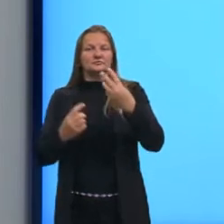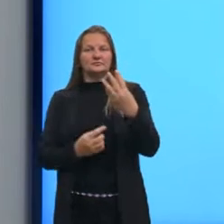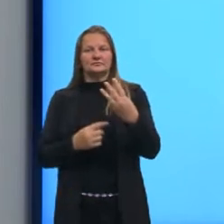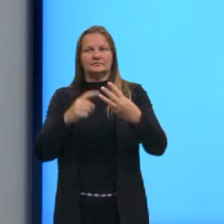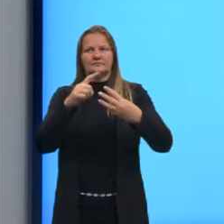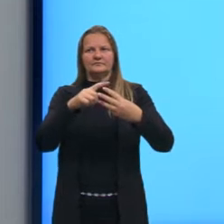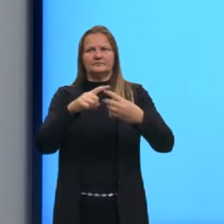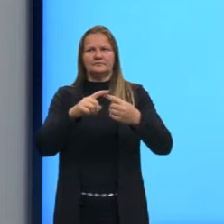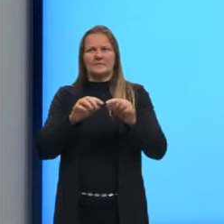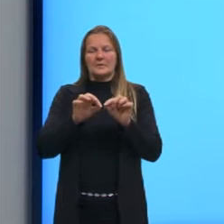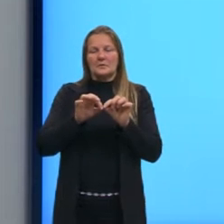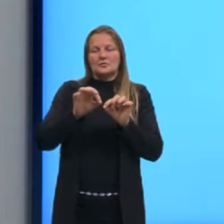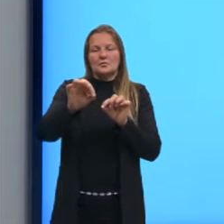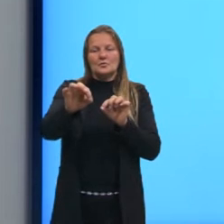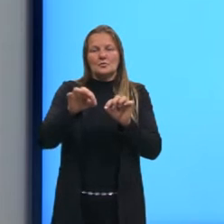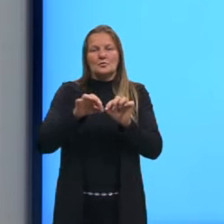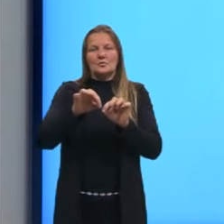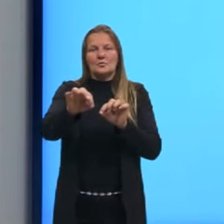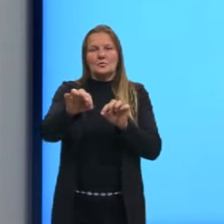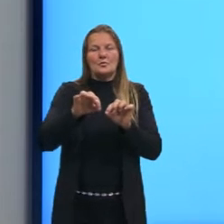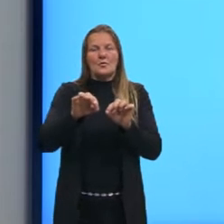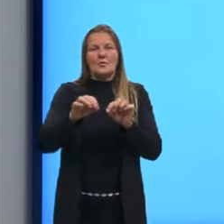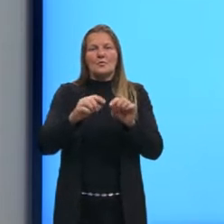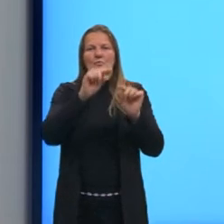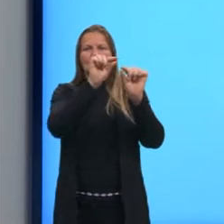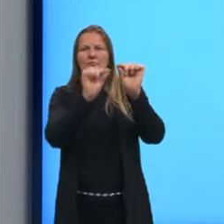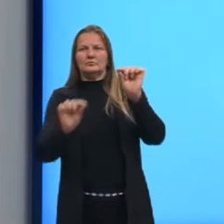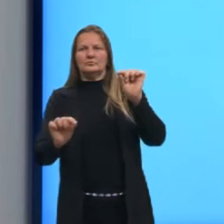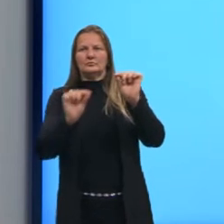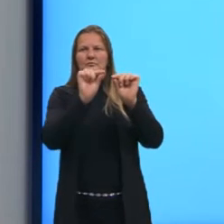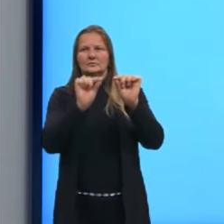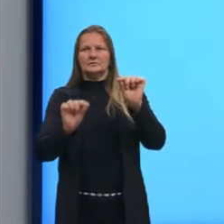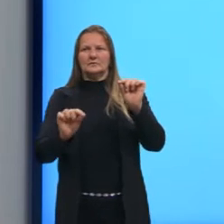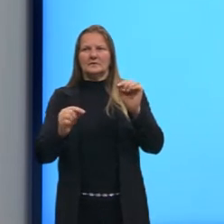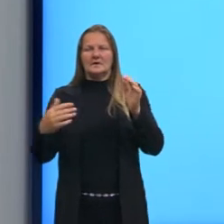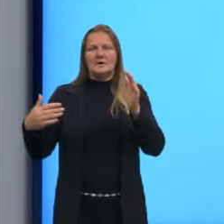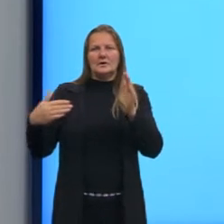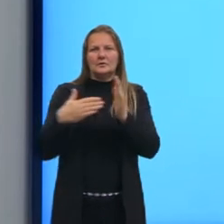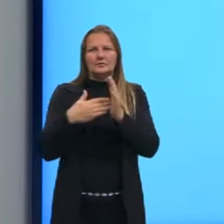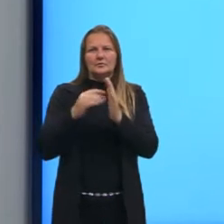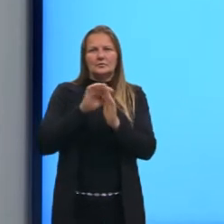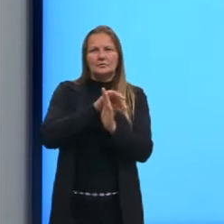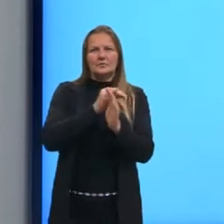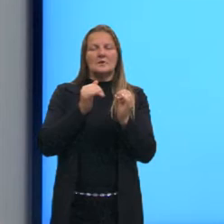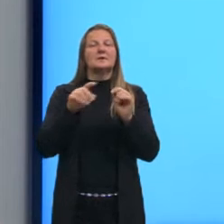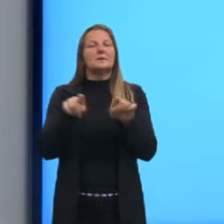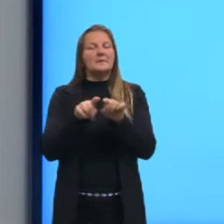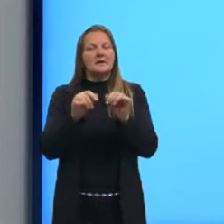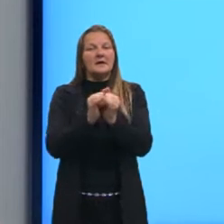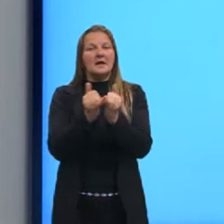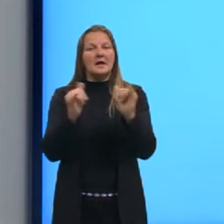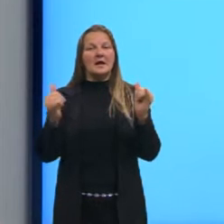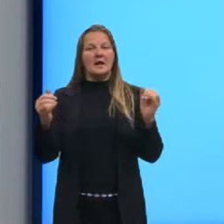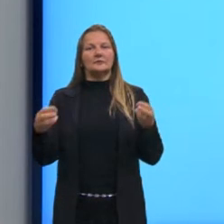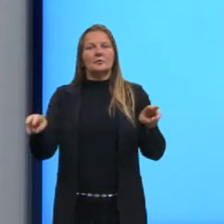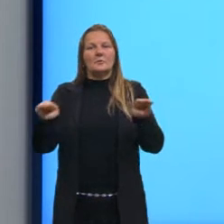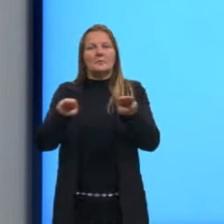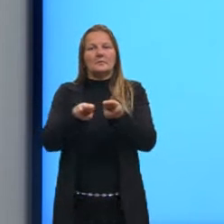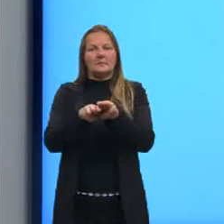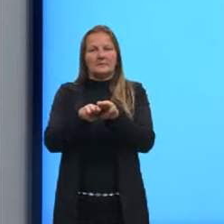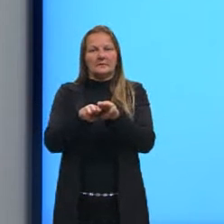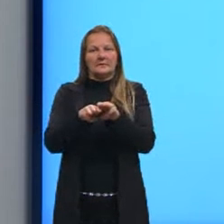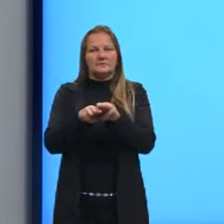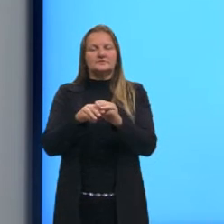ser longitudinais ou transversais, sobre as ondas eletromagnéticas, que vão ser